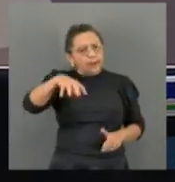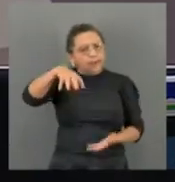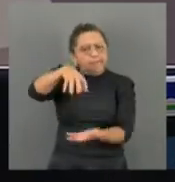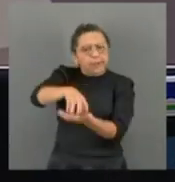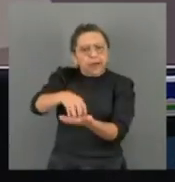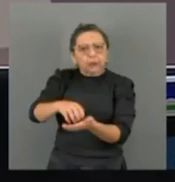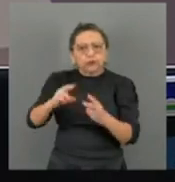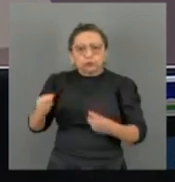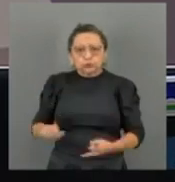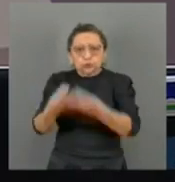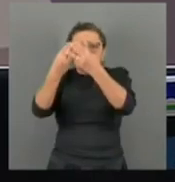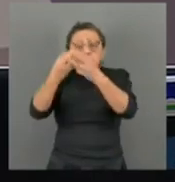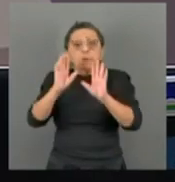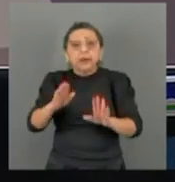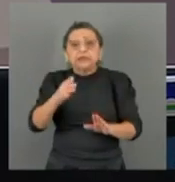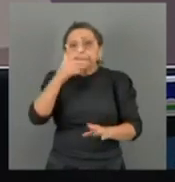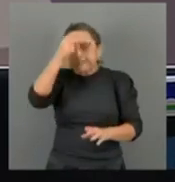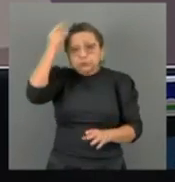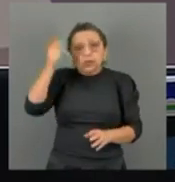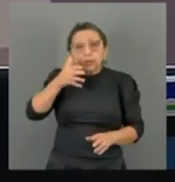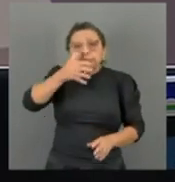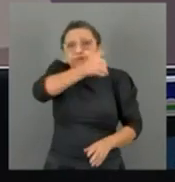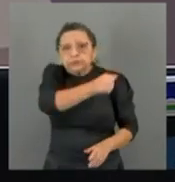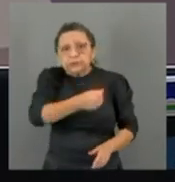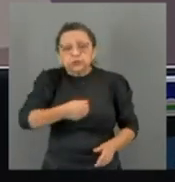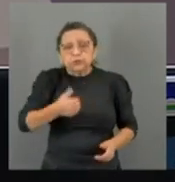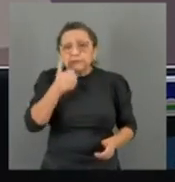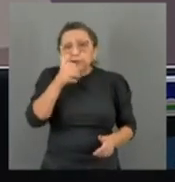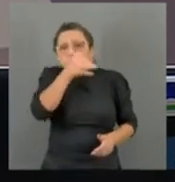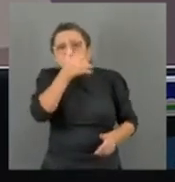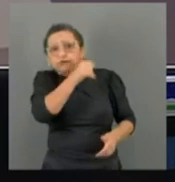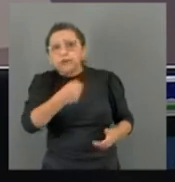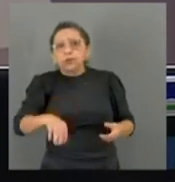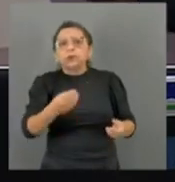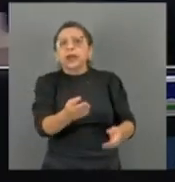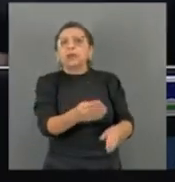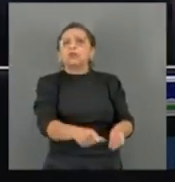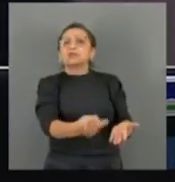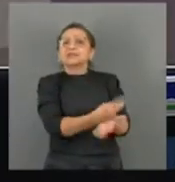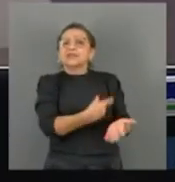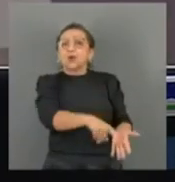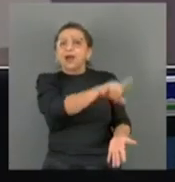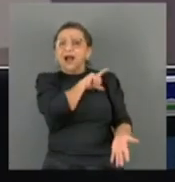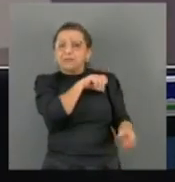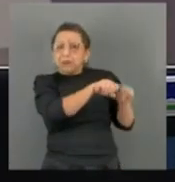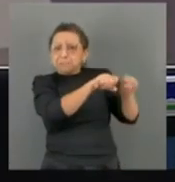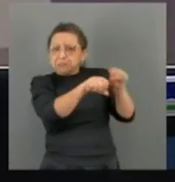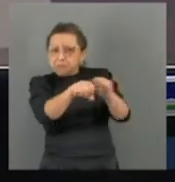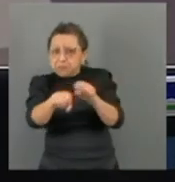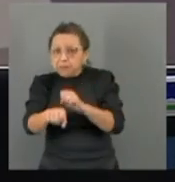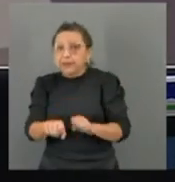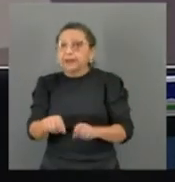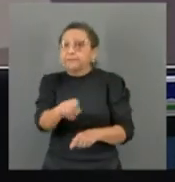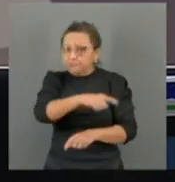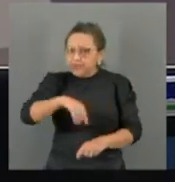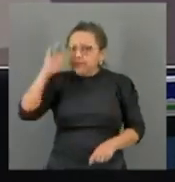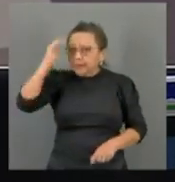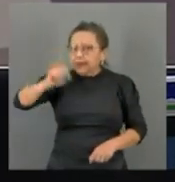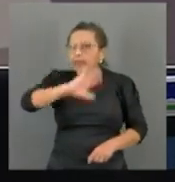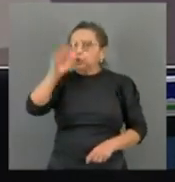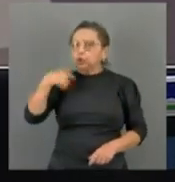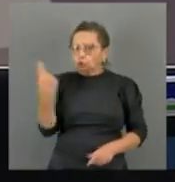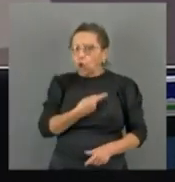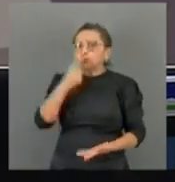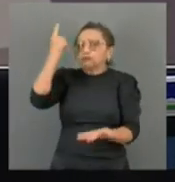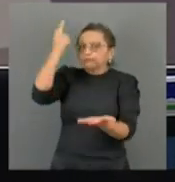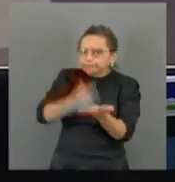de sobreviventes do Holocausto. Uma coisa incrível, né? Para entender nosso compromisso à